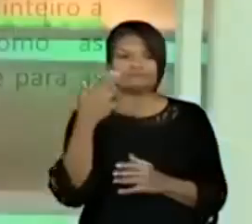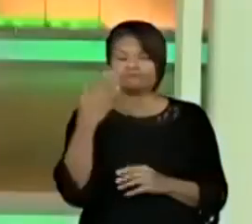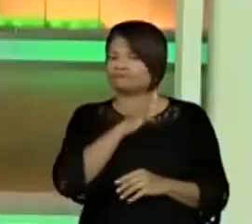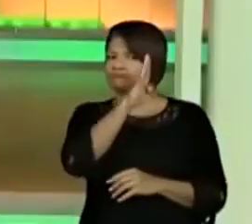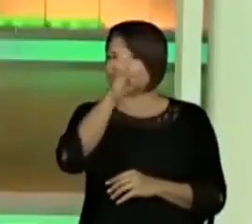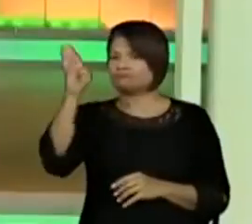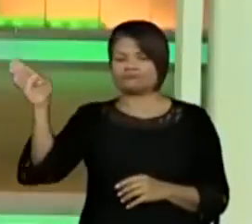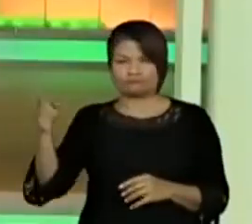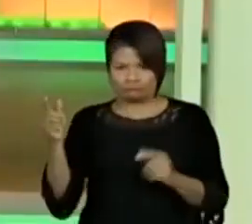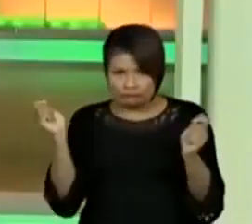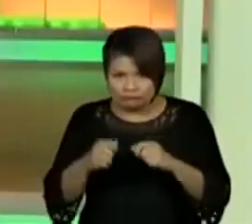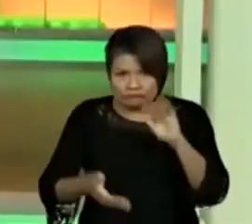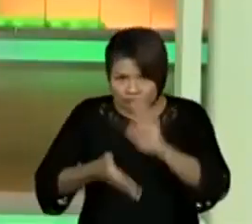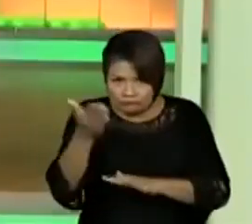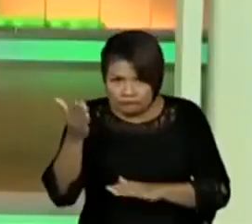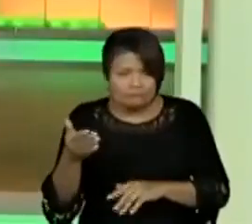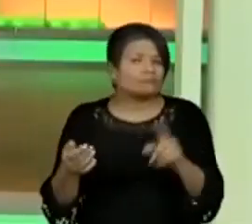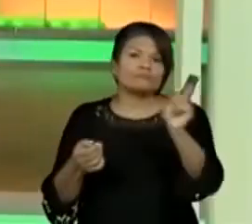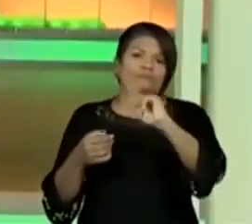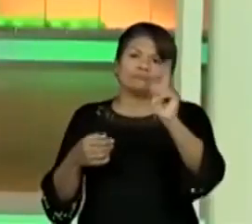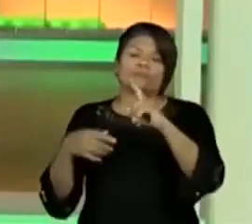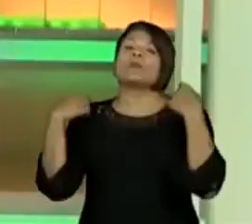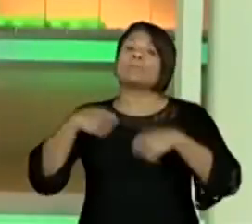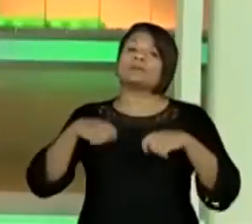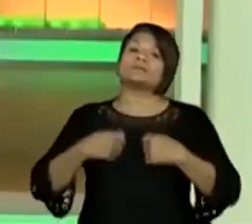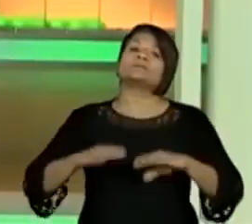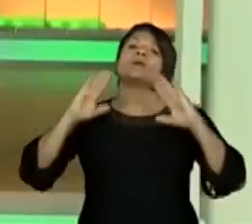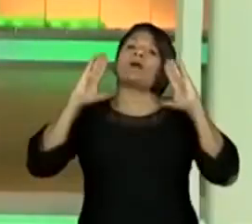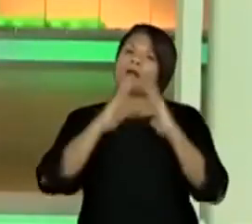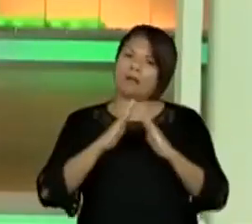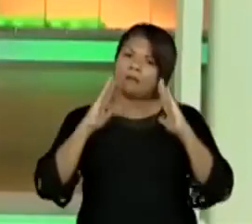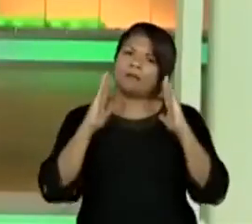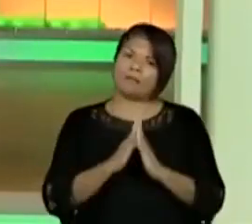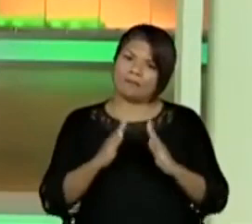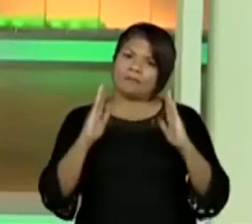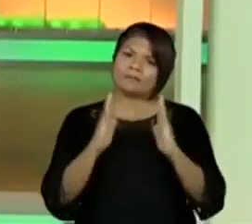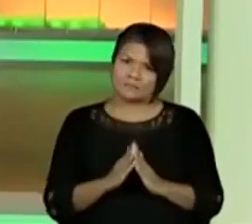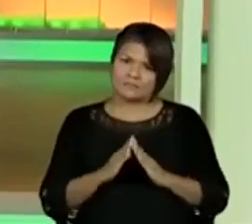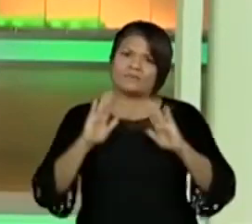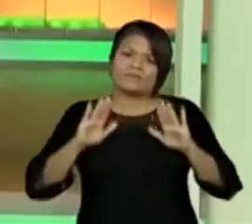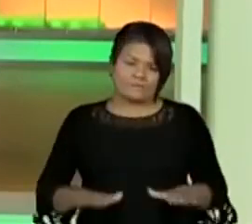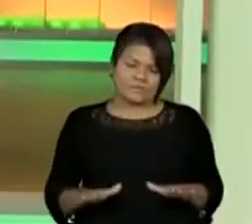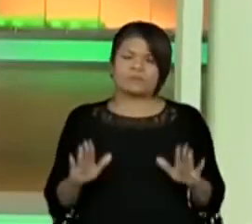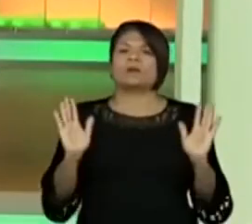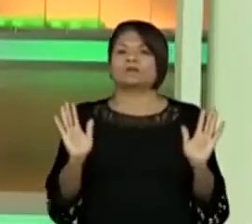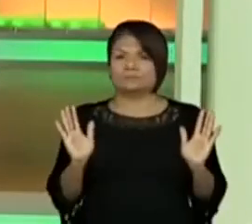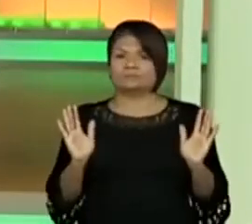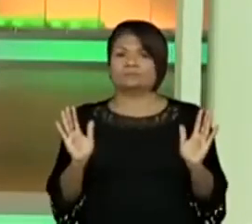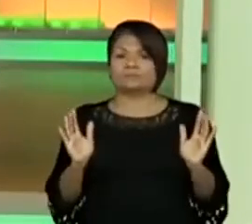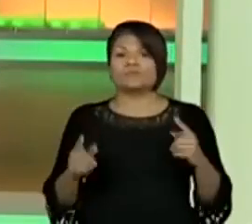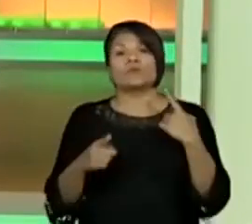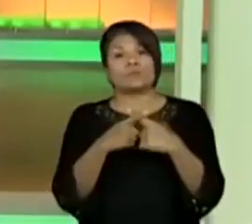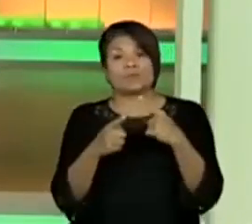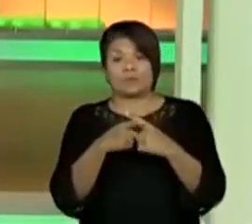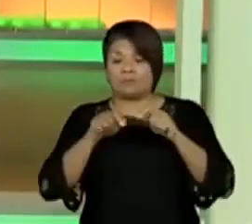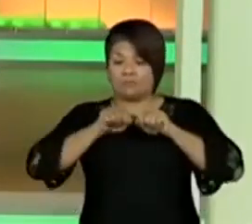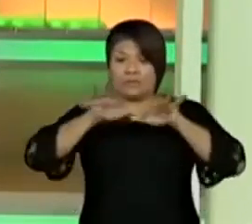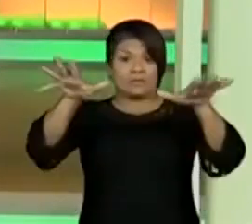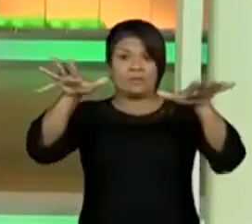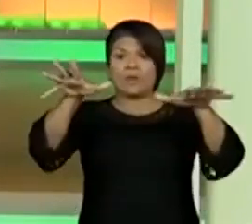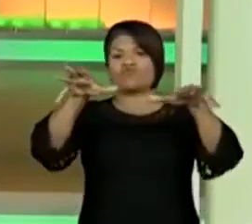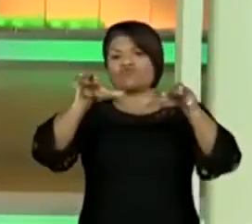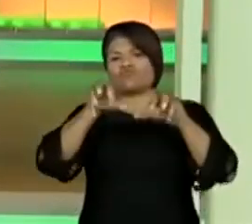gente está podendo sair? Não, pelo contrário, a gente está precisando ter todo esse zelo de isolamento para que essa fase da pandemia